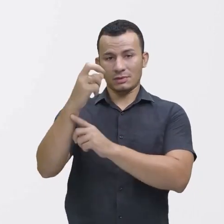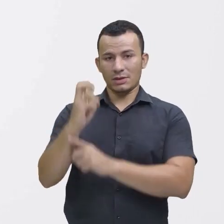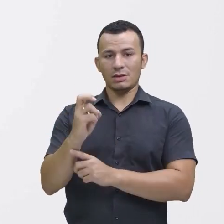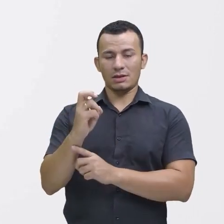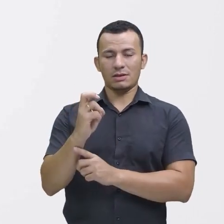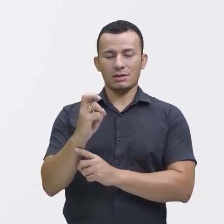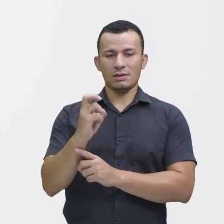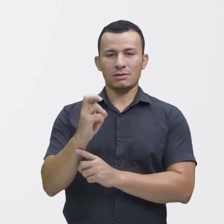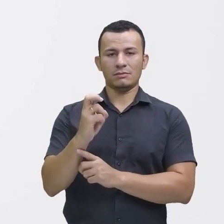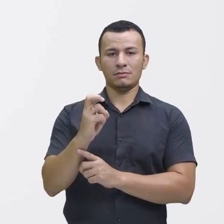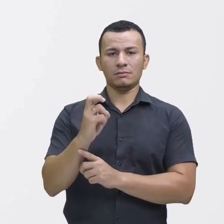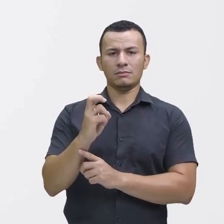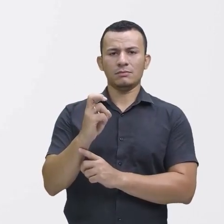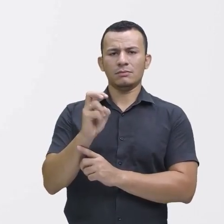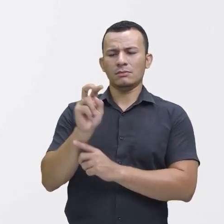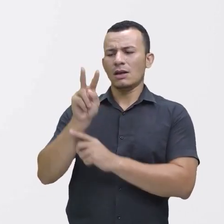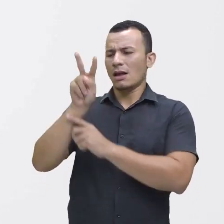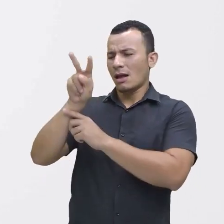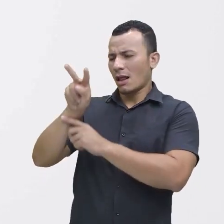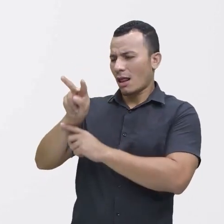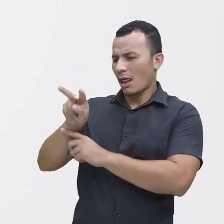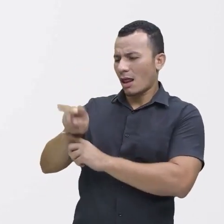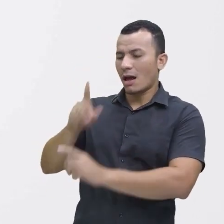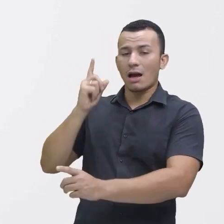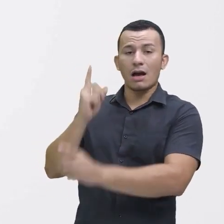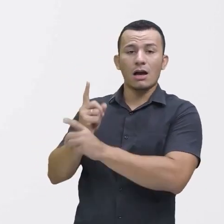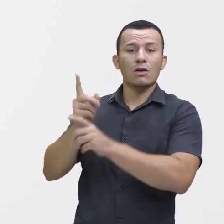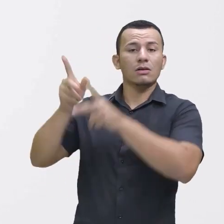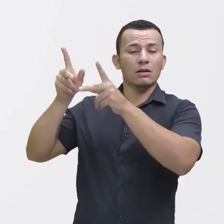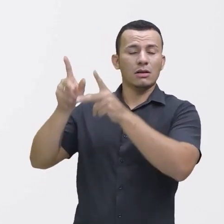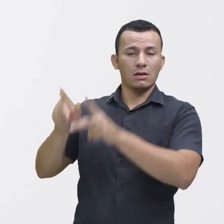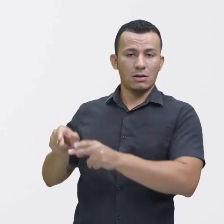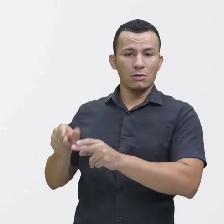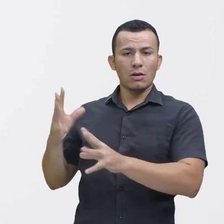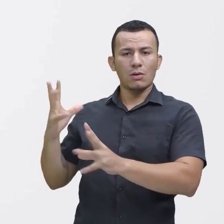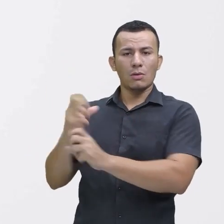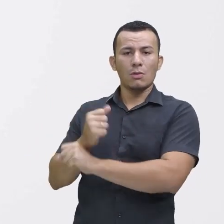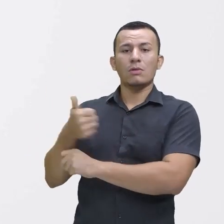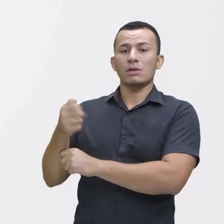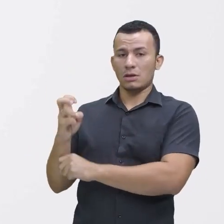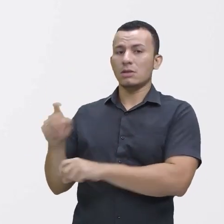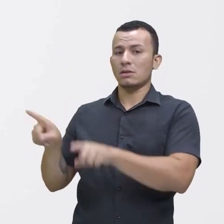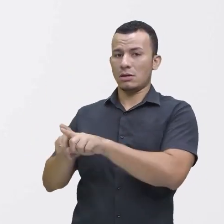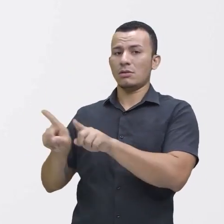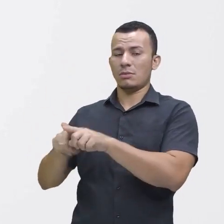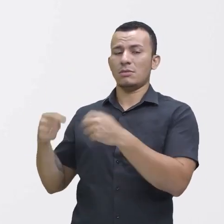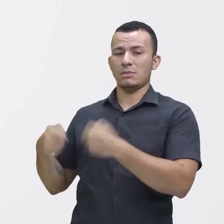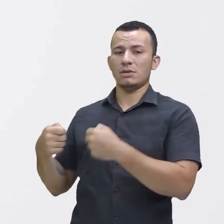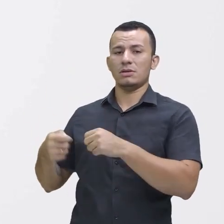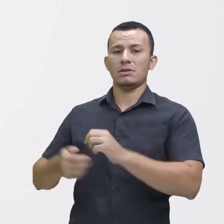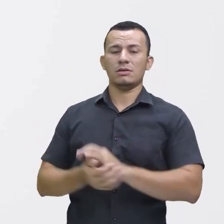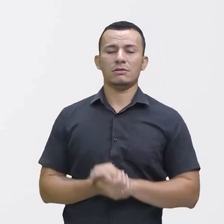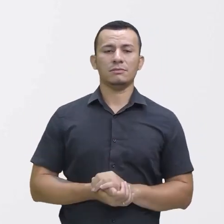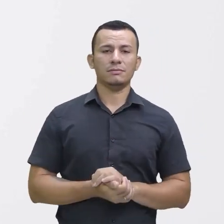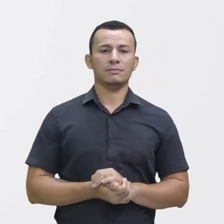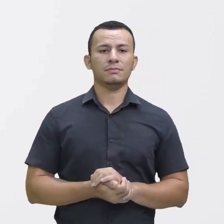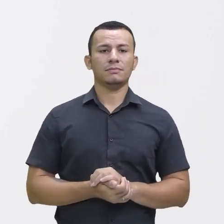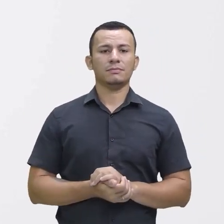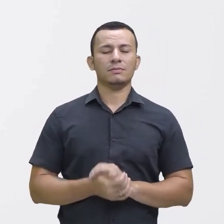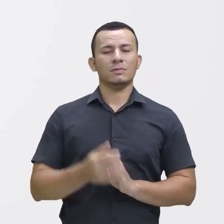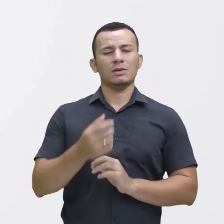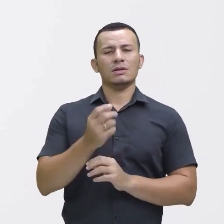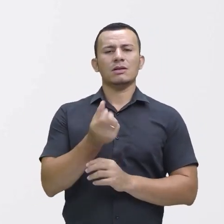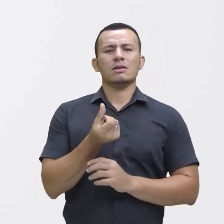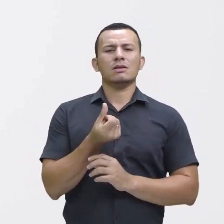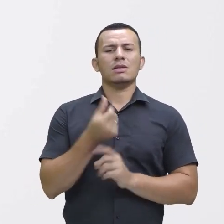Eu tenho que encontrar do outro lado uma soma que vai dar 15 também. Se aqui, 6 mais